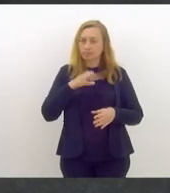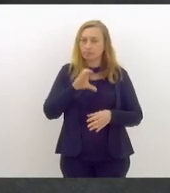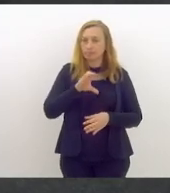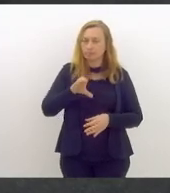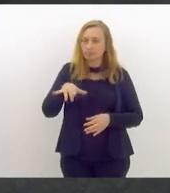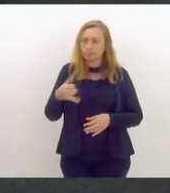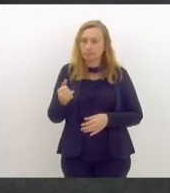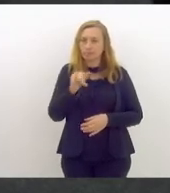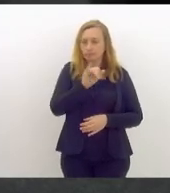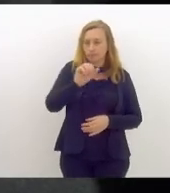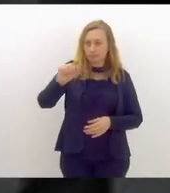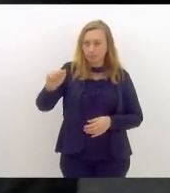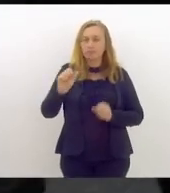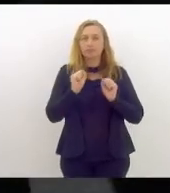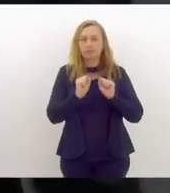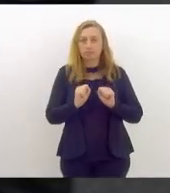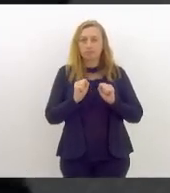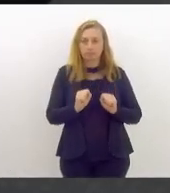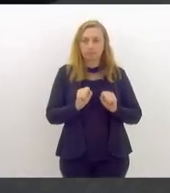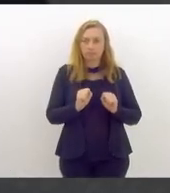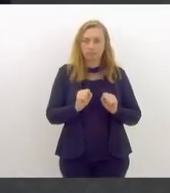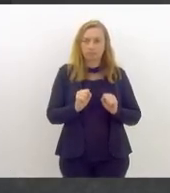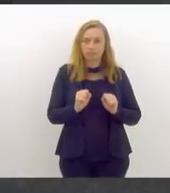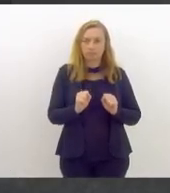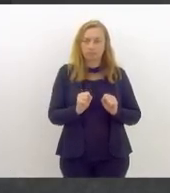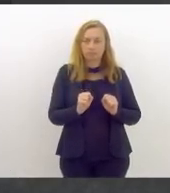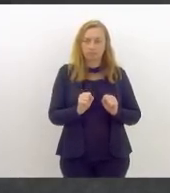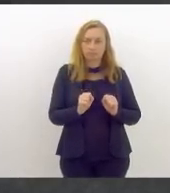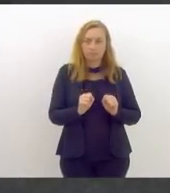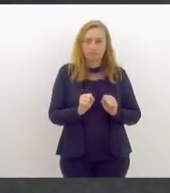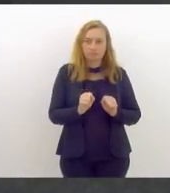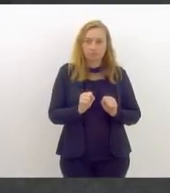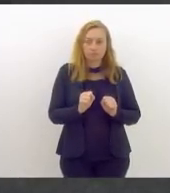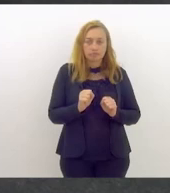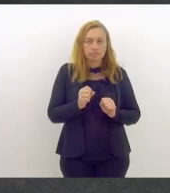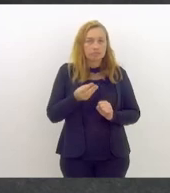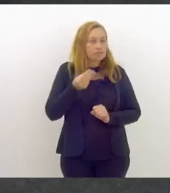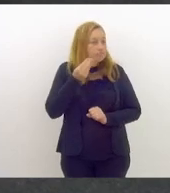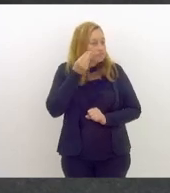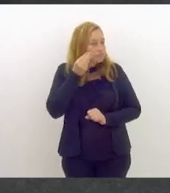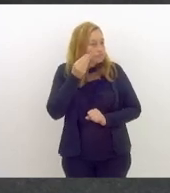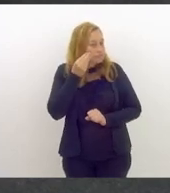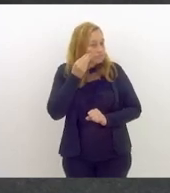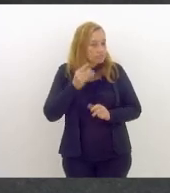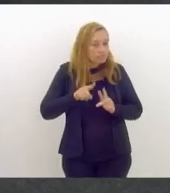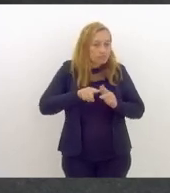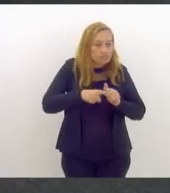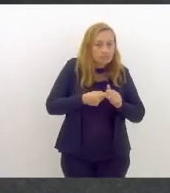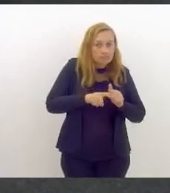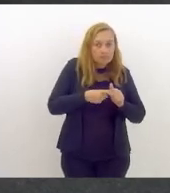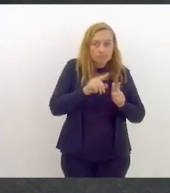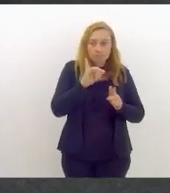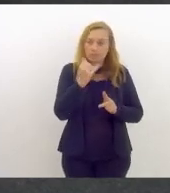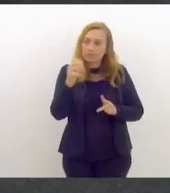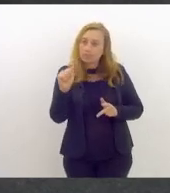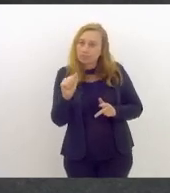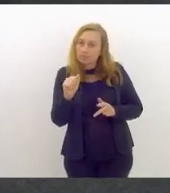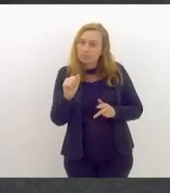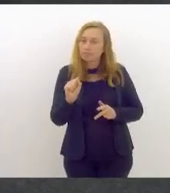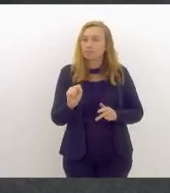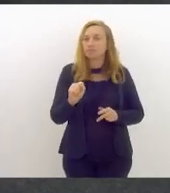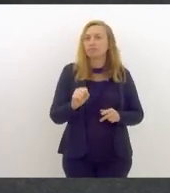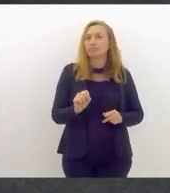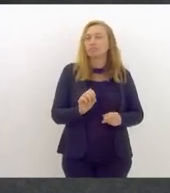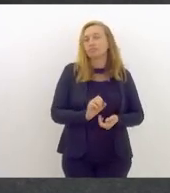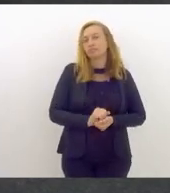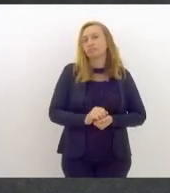INEA pudesse atestar a correção das linhas poligonais. Porque